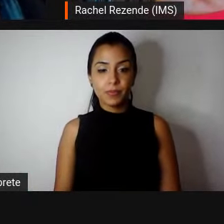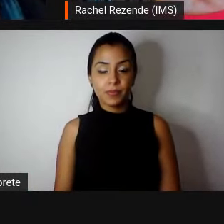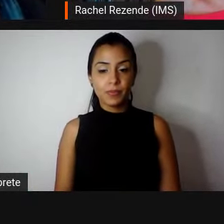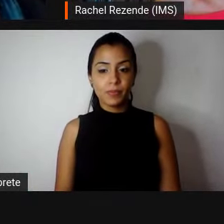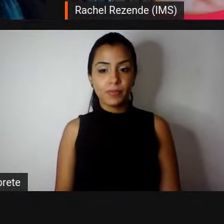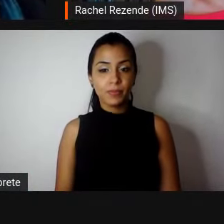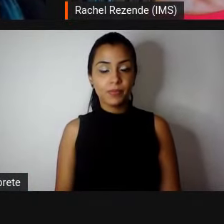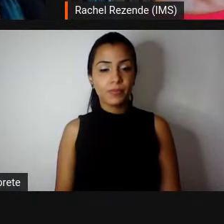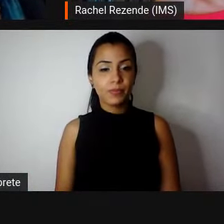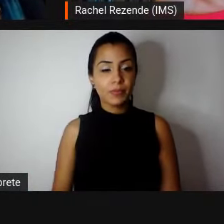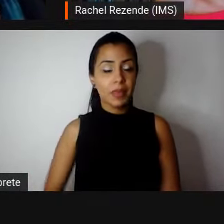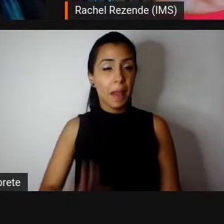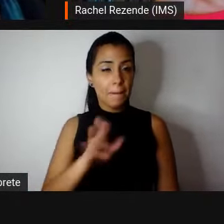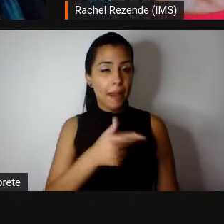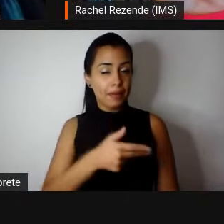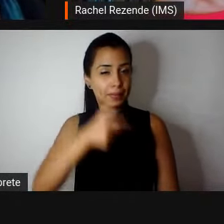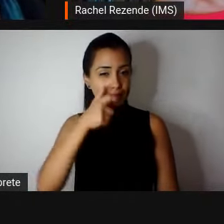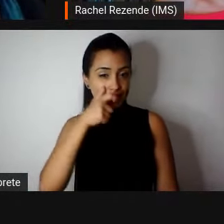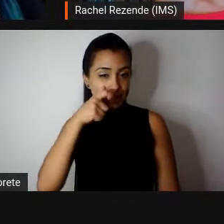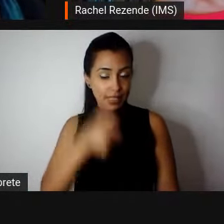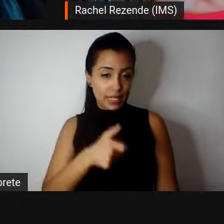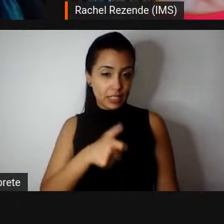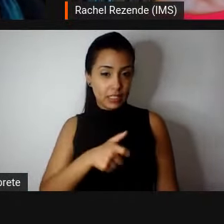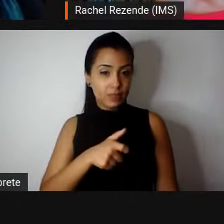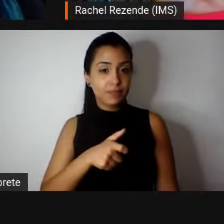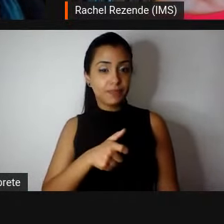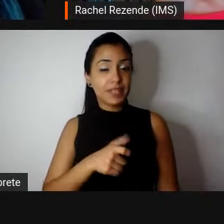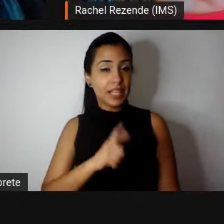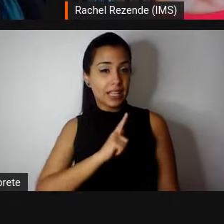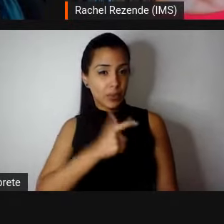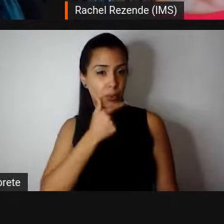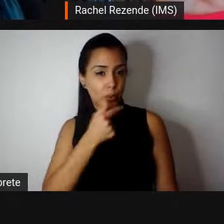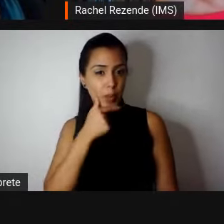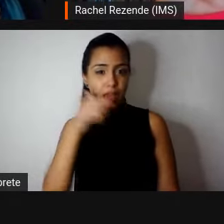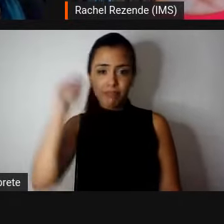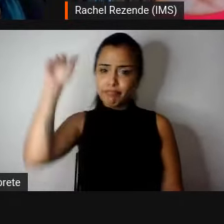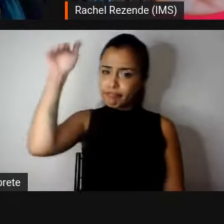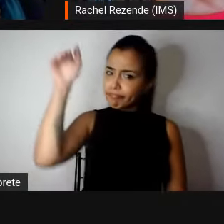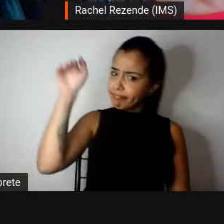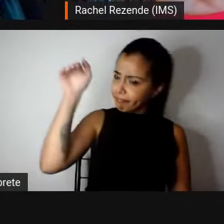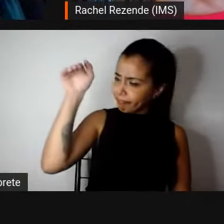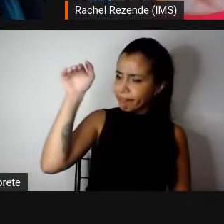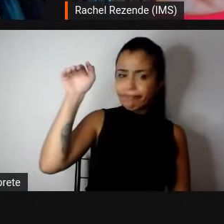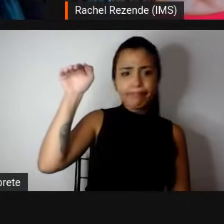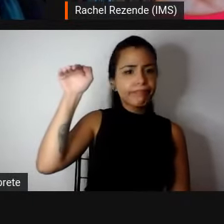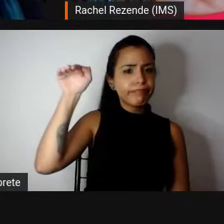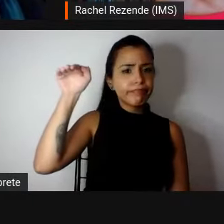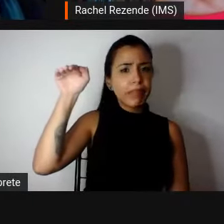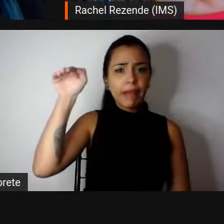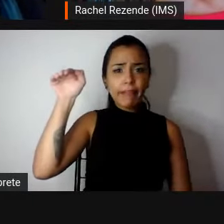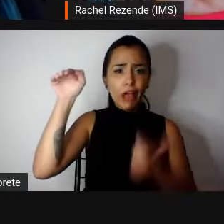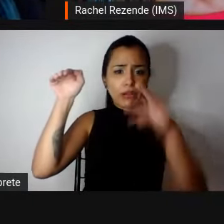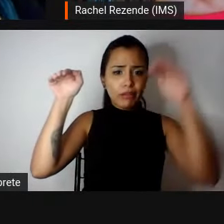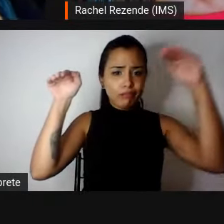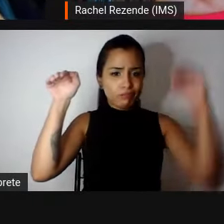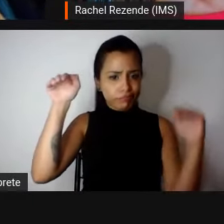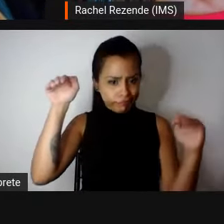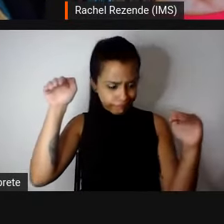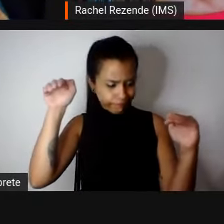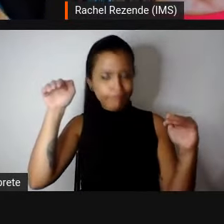Bahia Amado, é desta maneira. E Adélia Prado é desta maneira.